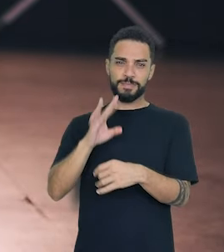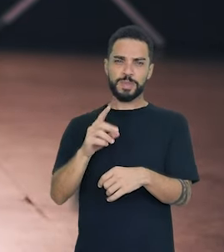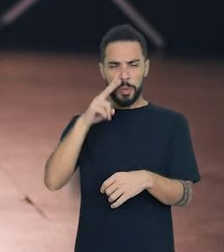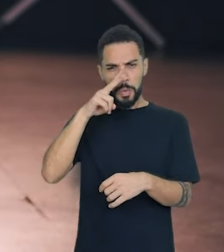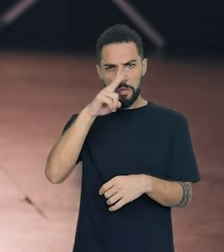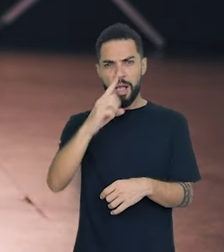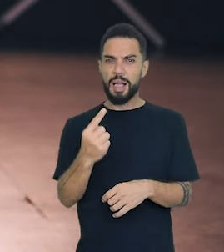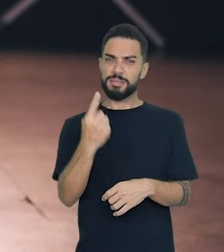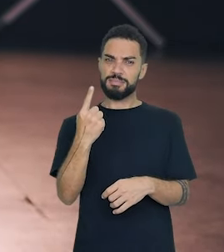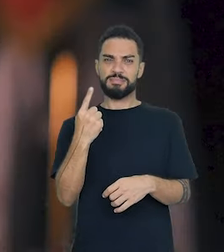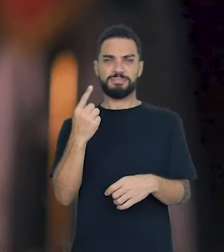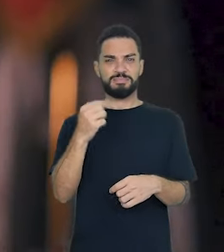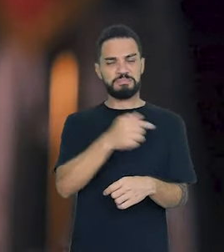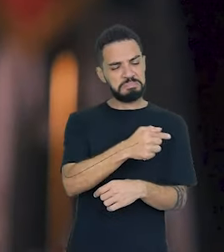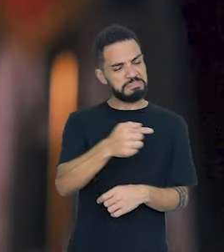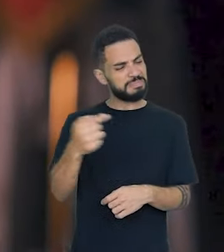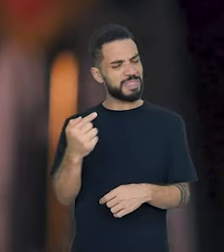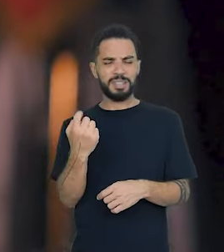Uma vez por semana e tal.